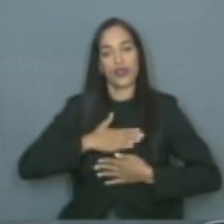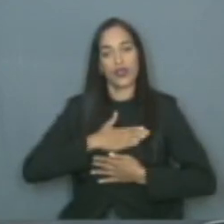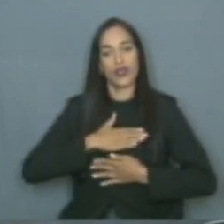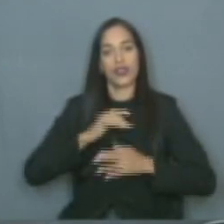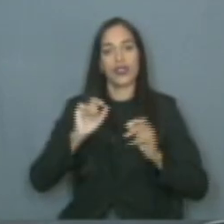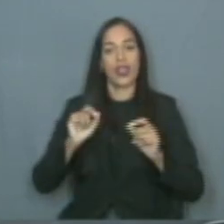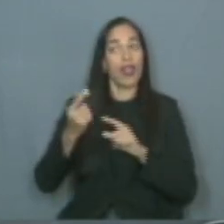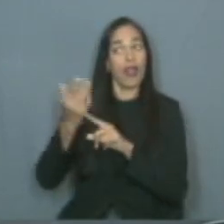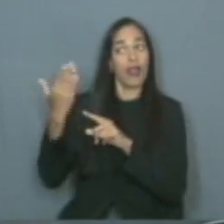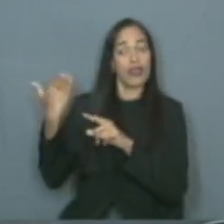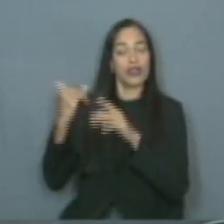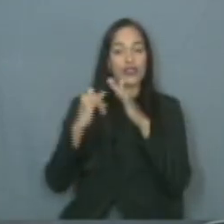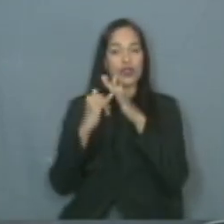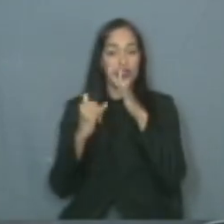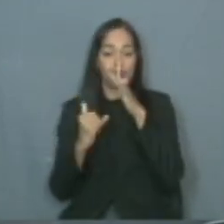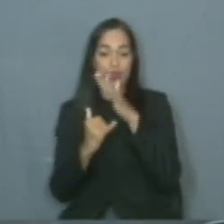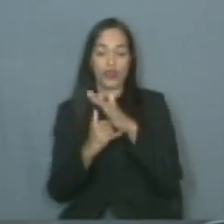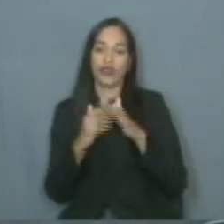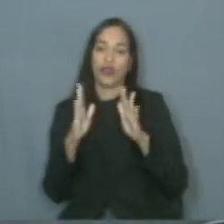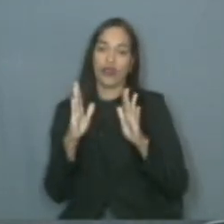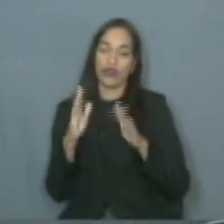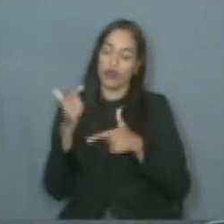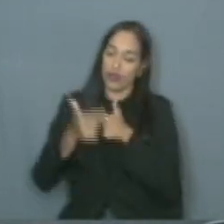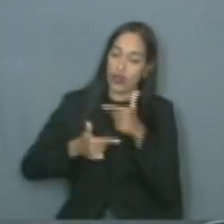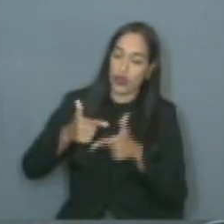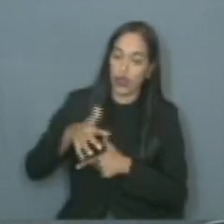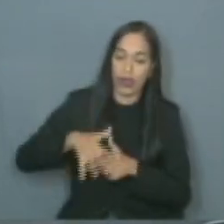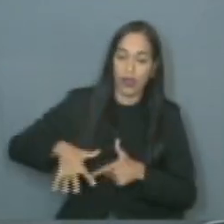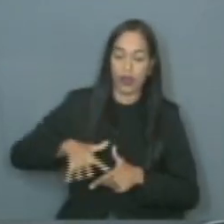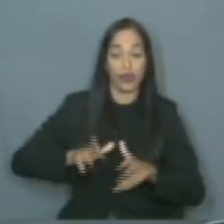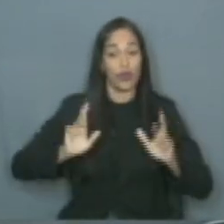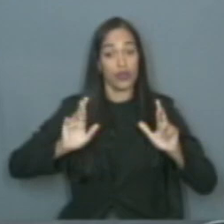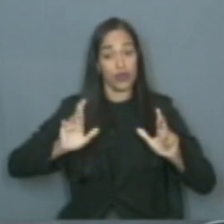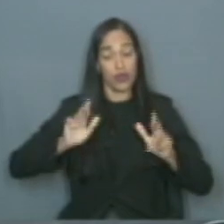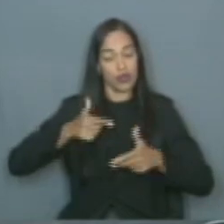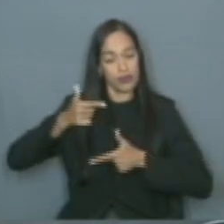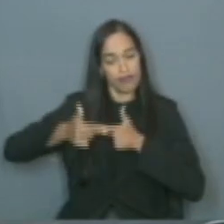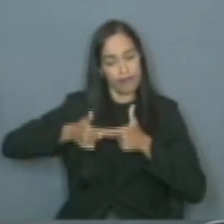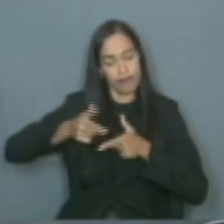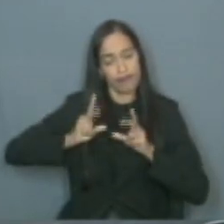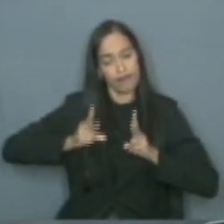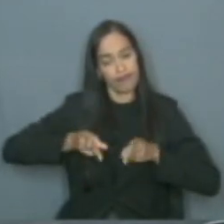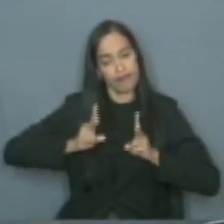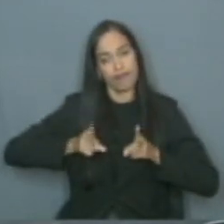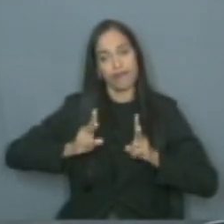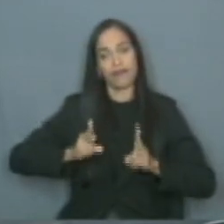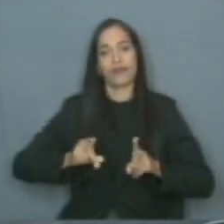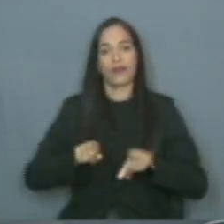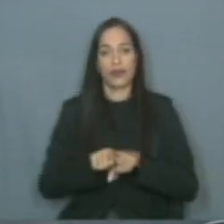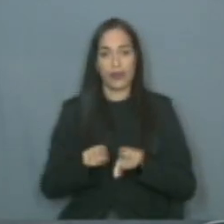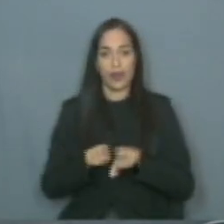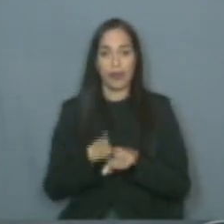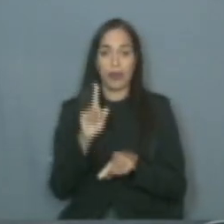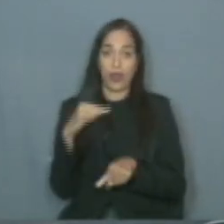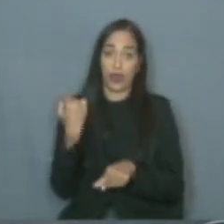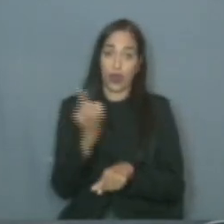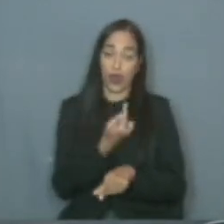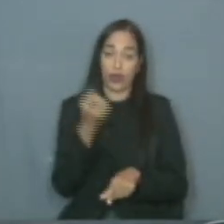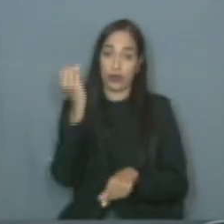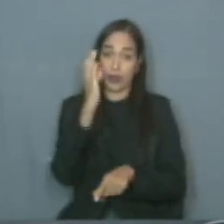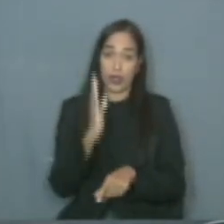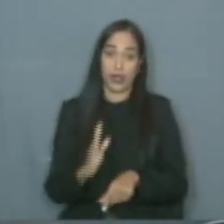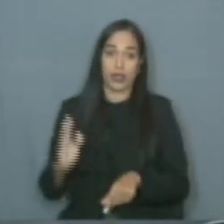há uma década, as instituições funcionando. E espero que elas de fato funcionem e que de fato a gente possa, no nosso